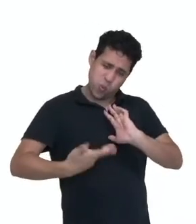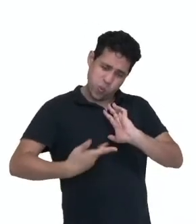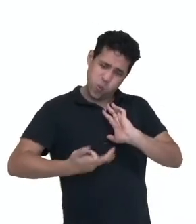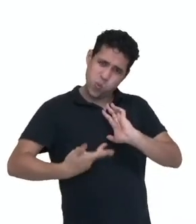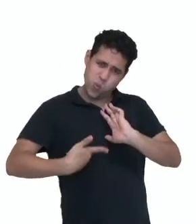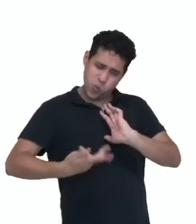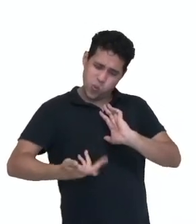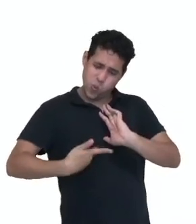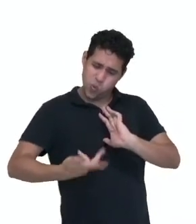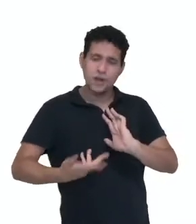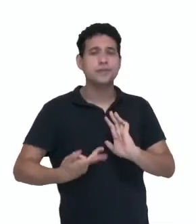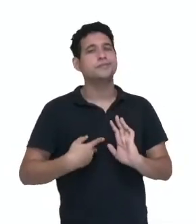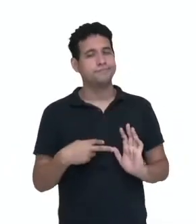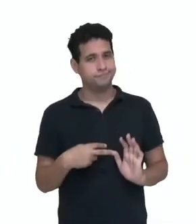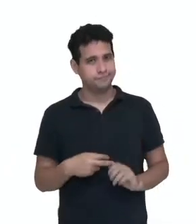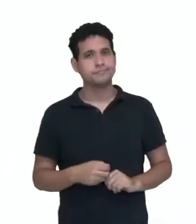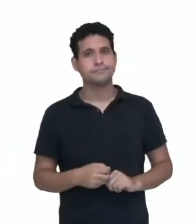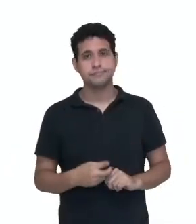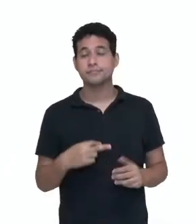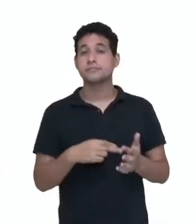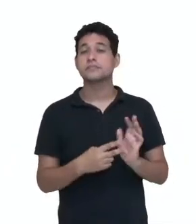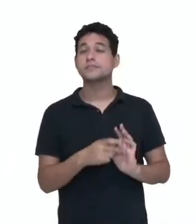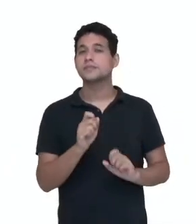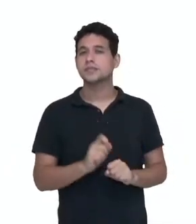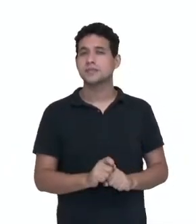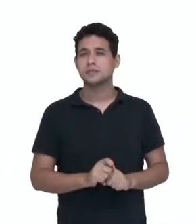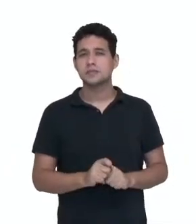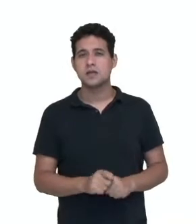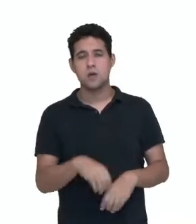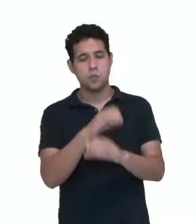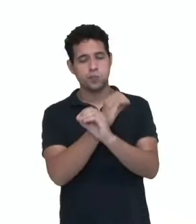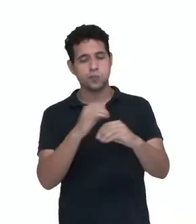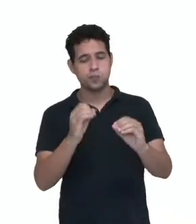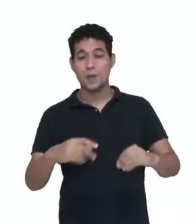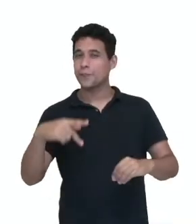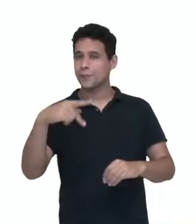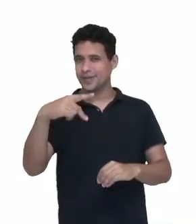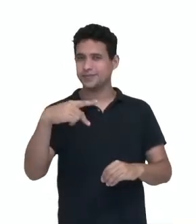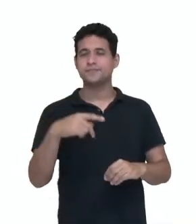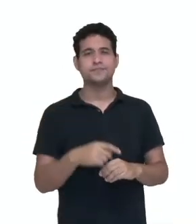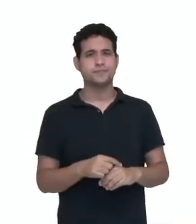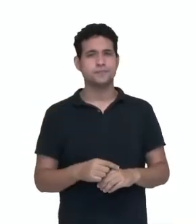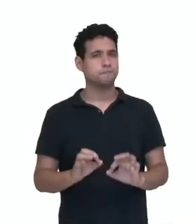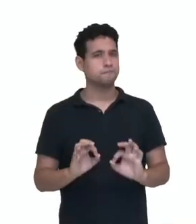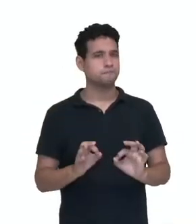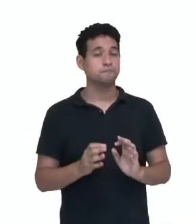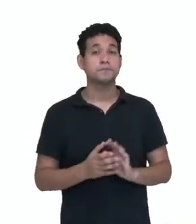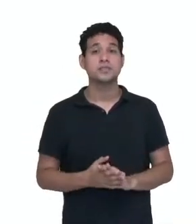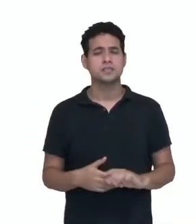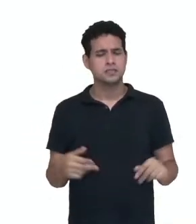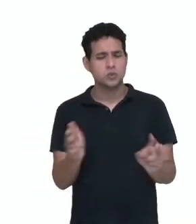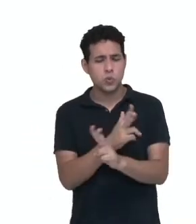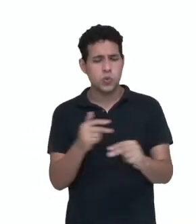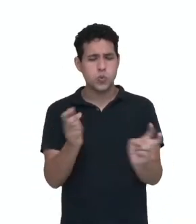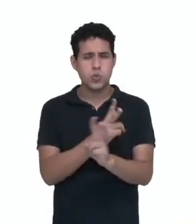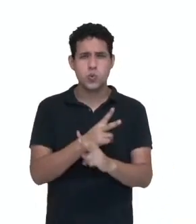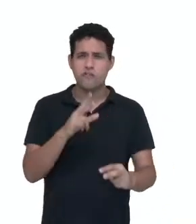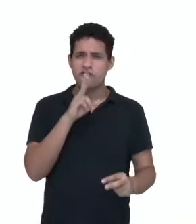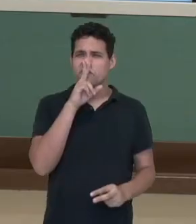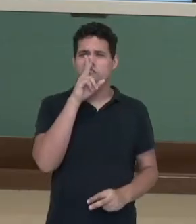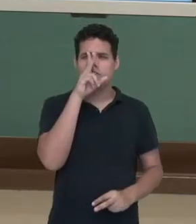ocurre típicamente en el Océano Pacífico Norte Ocidental, certo? Ventos